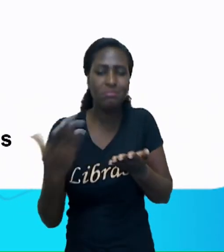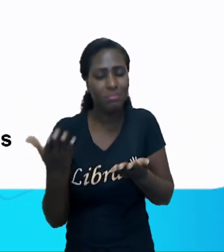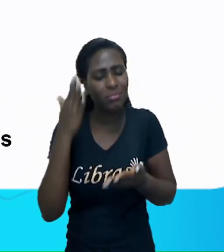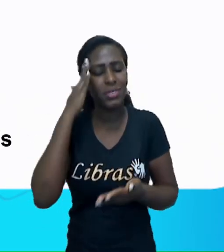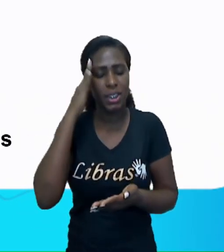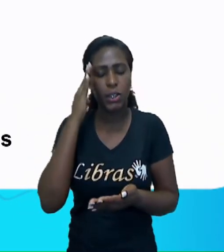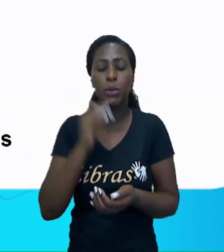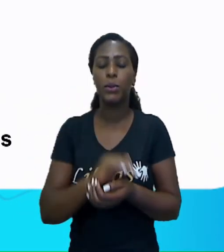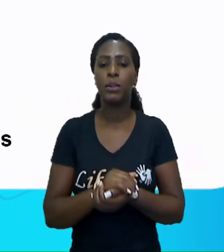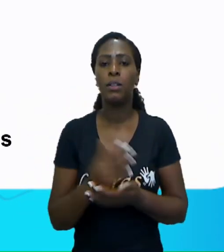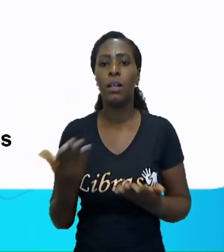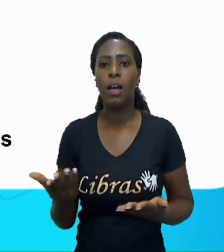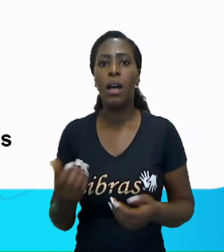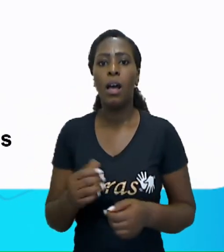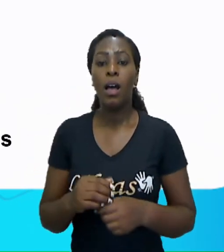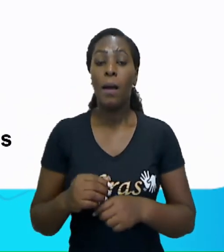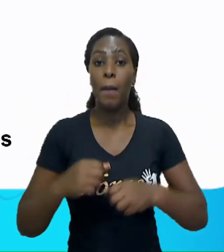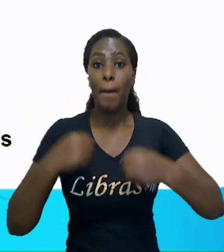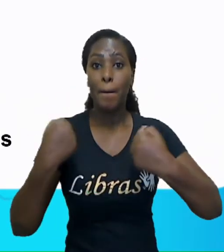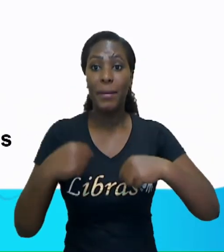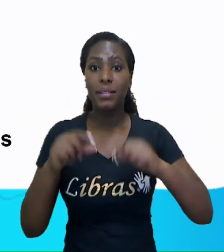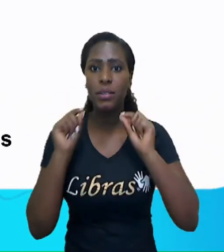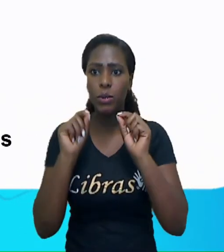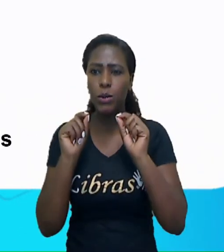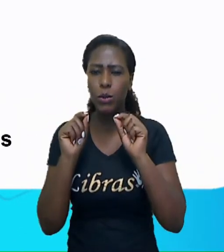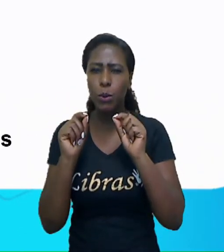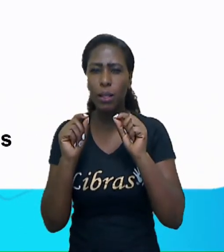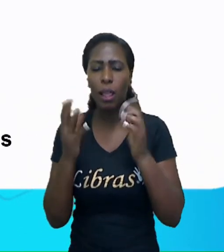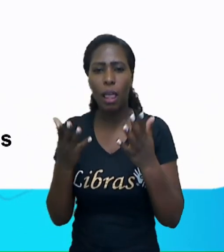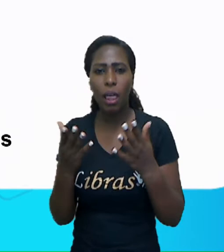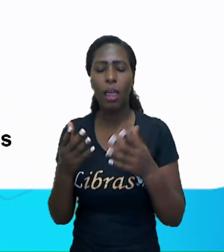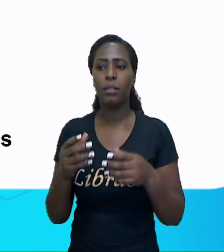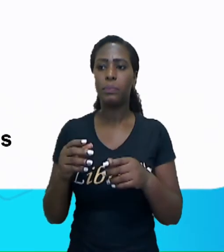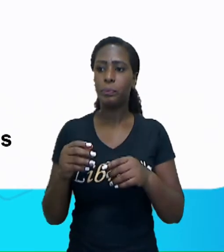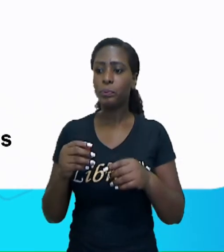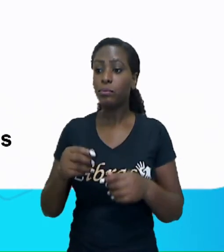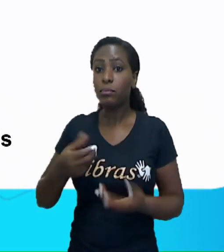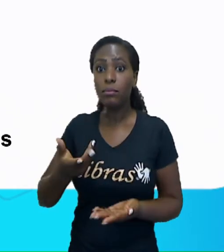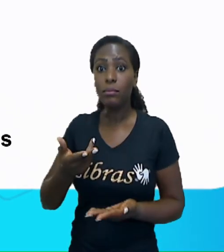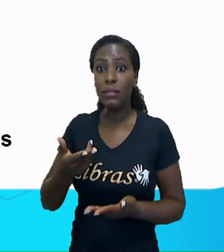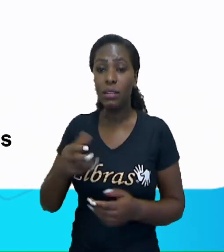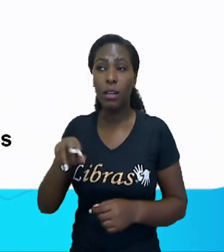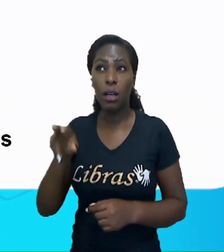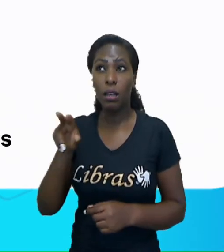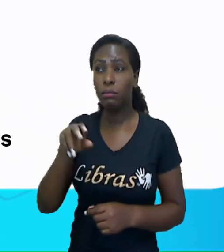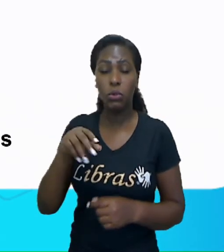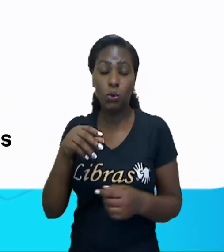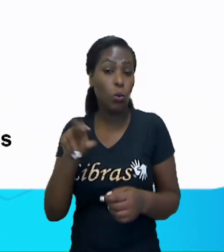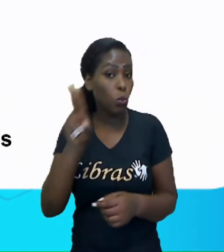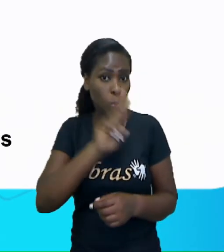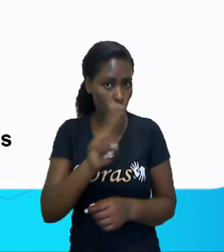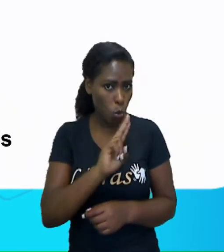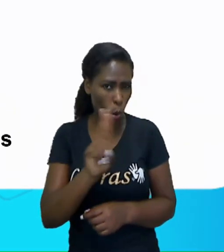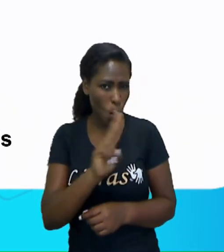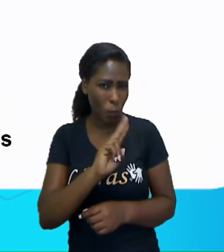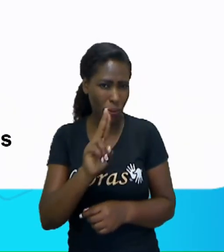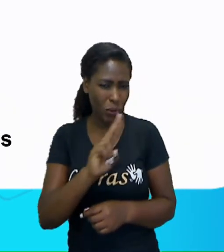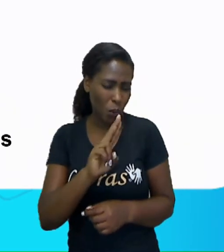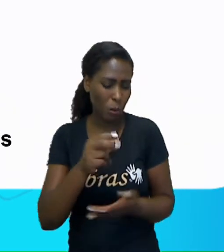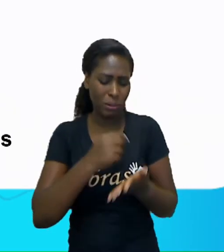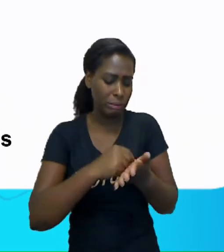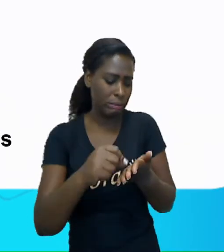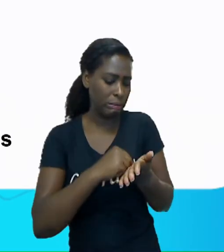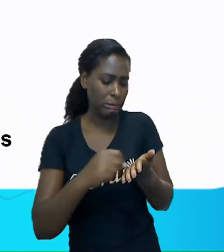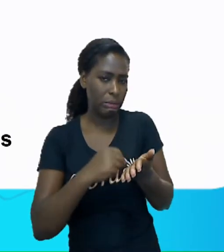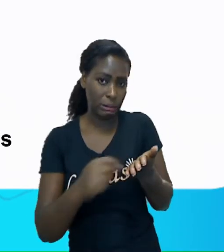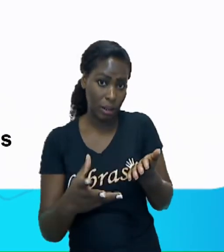referindo-se a outra pessoa com a substituição aí de não usar o nome, mas colocando um pronome para